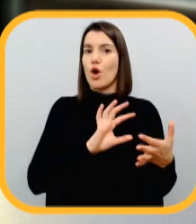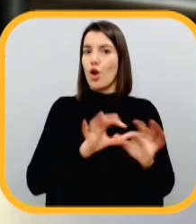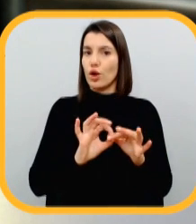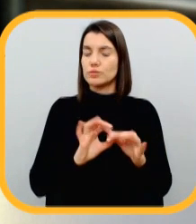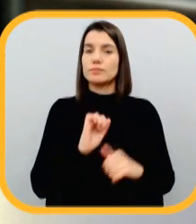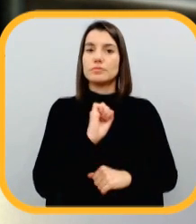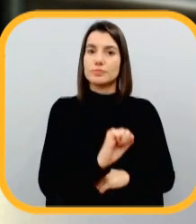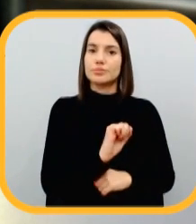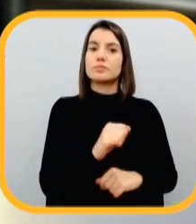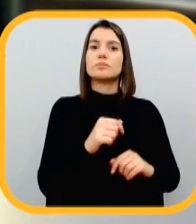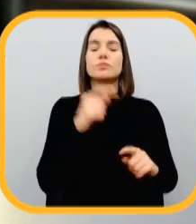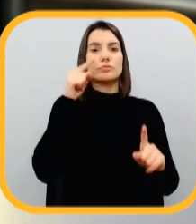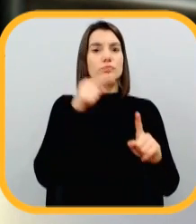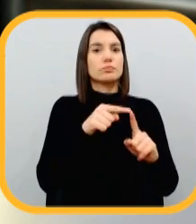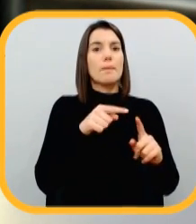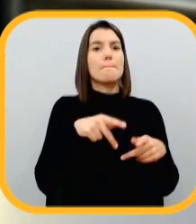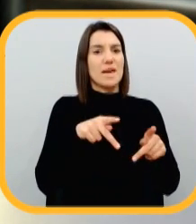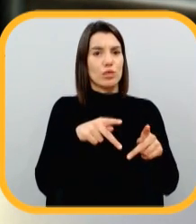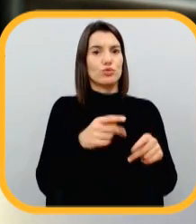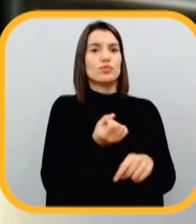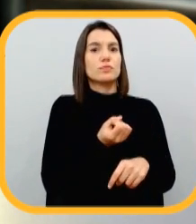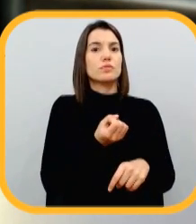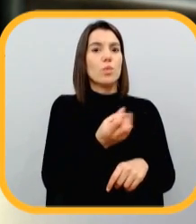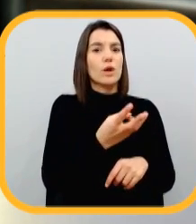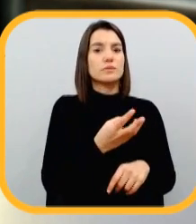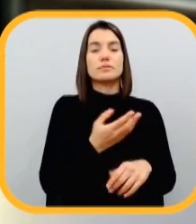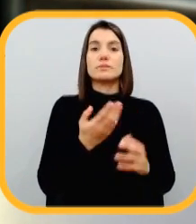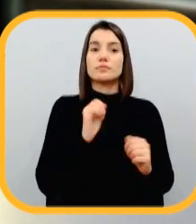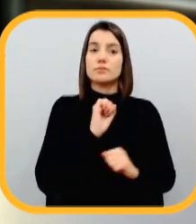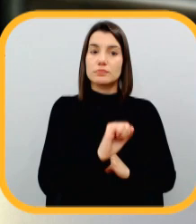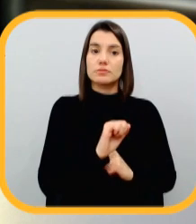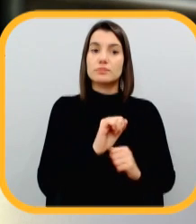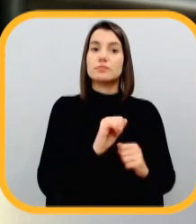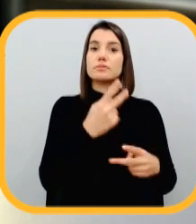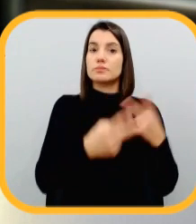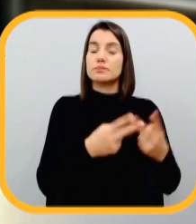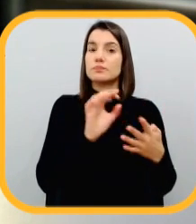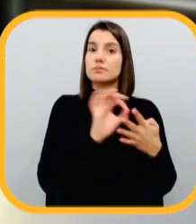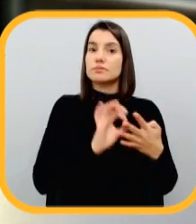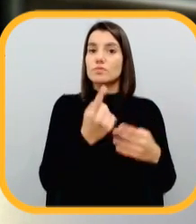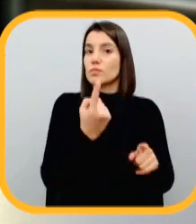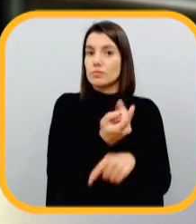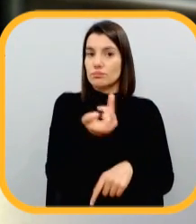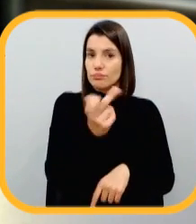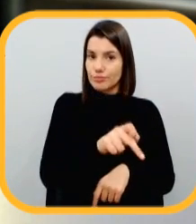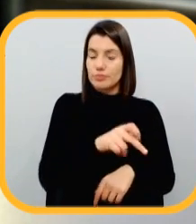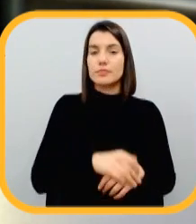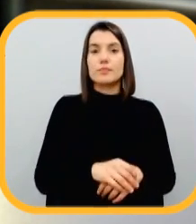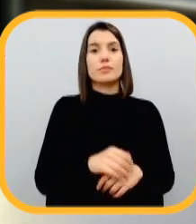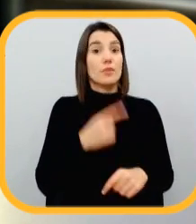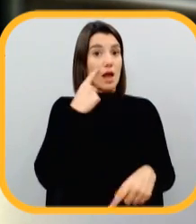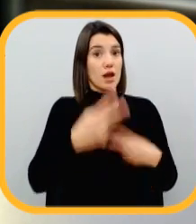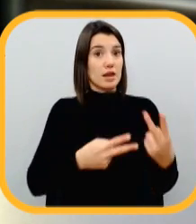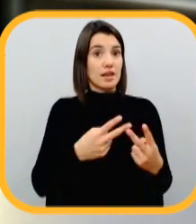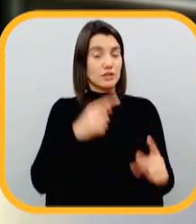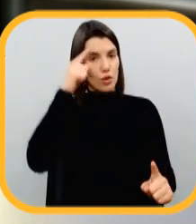lógico e refere-se ao conjunto de métodos quantitativos utilizados na avaliação e descrição de um fenómeno. Trata-se